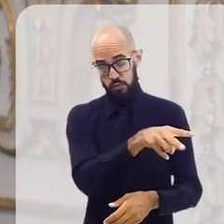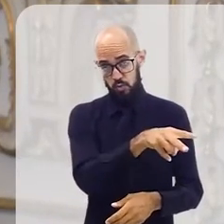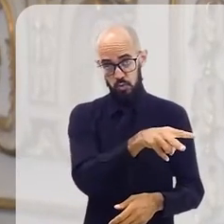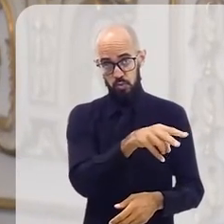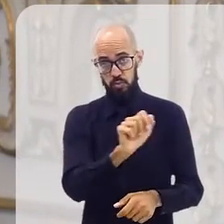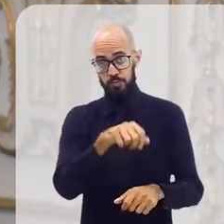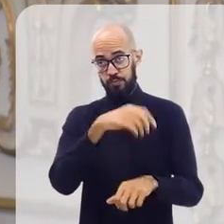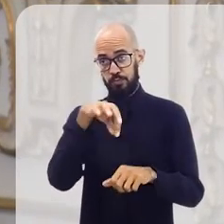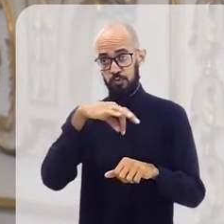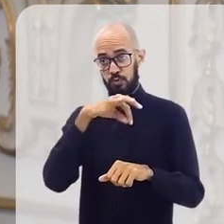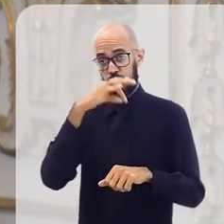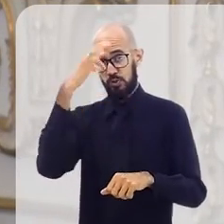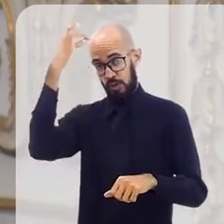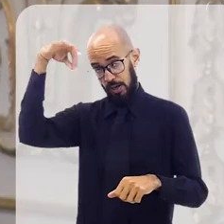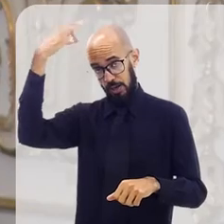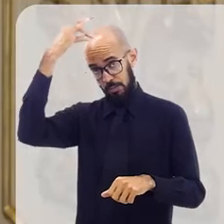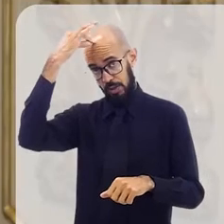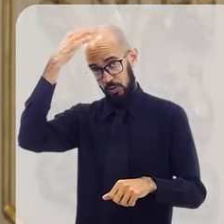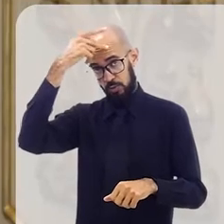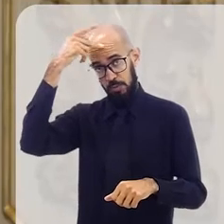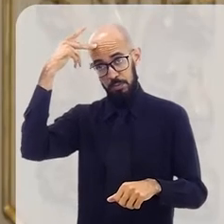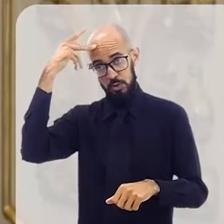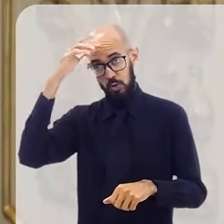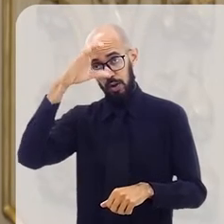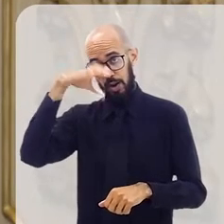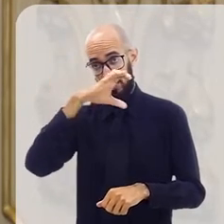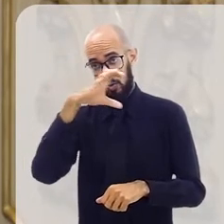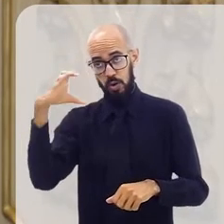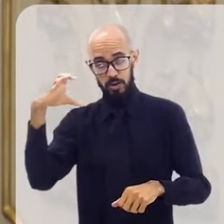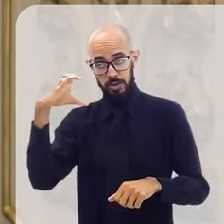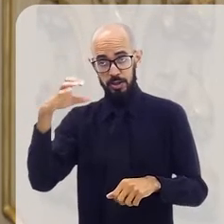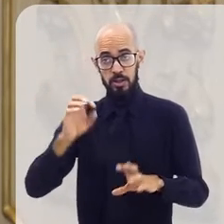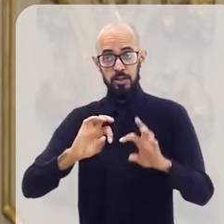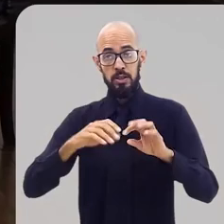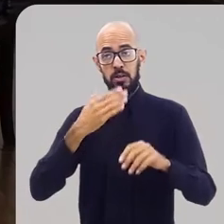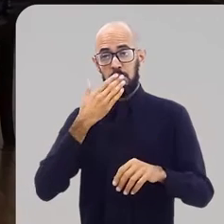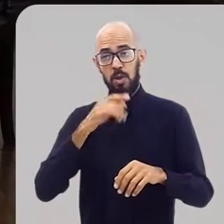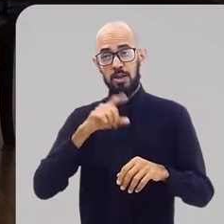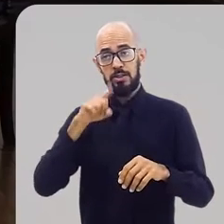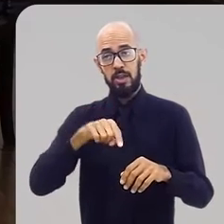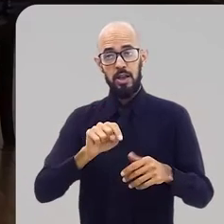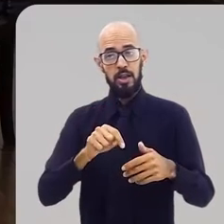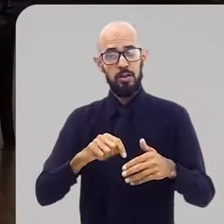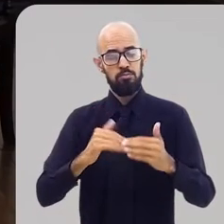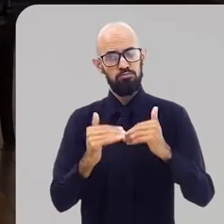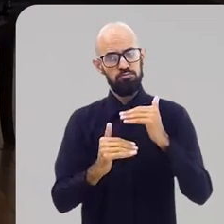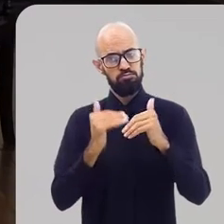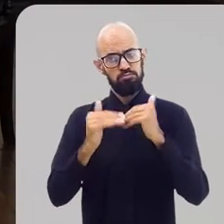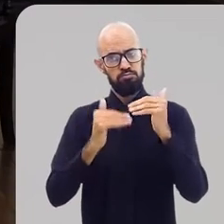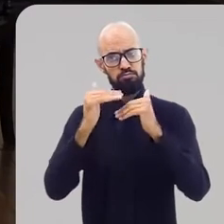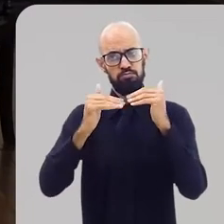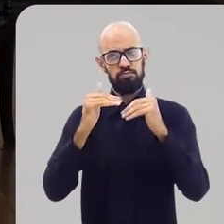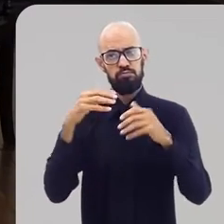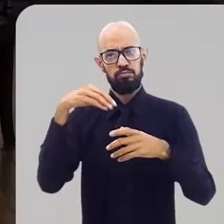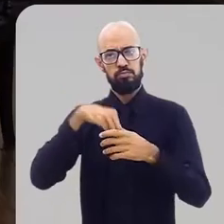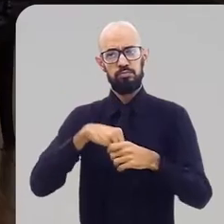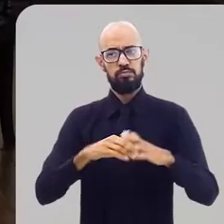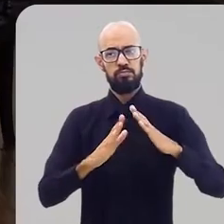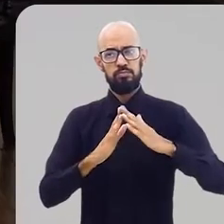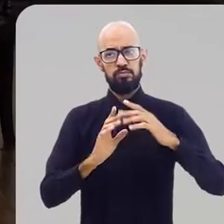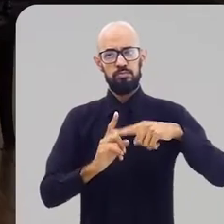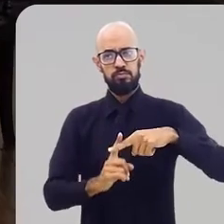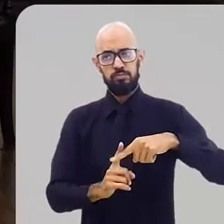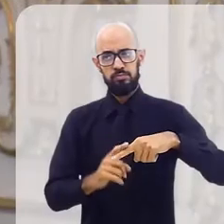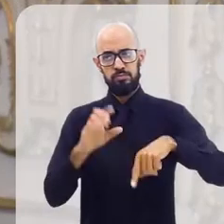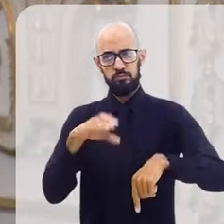sacramentos de uma pessoa católica é quais são os espaços dela dentro da